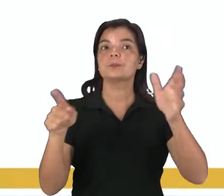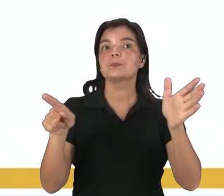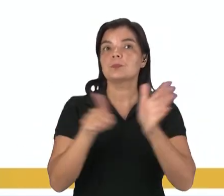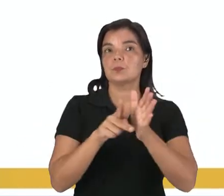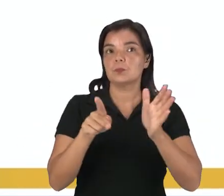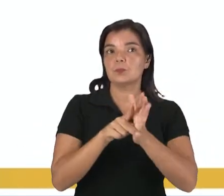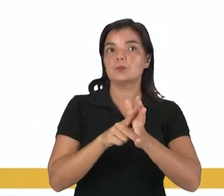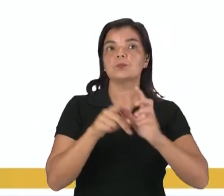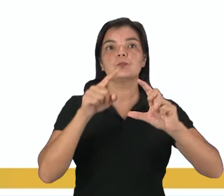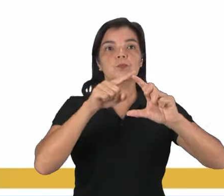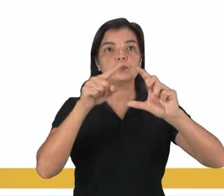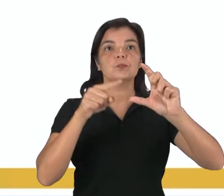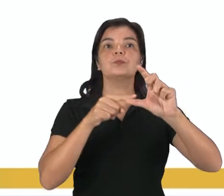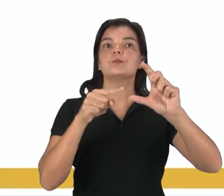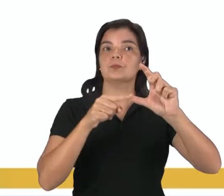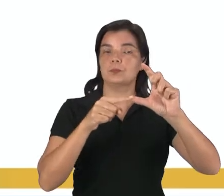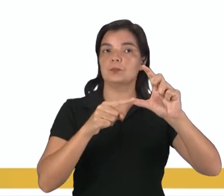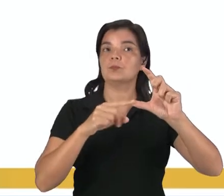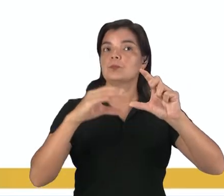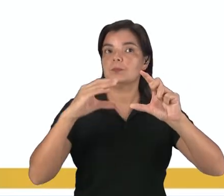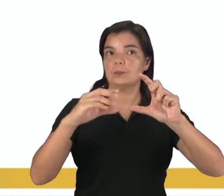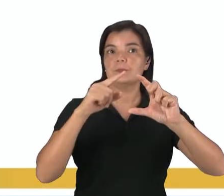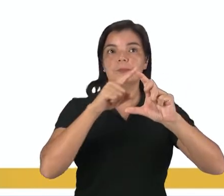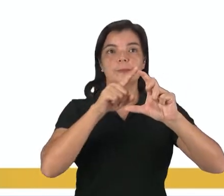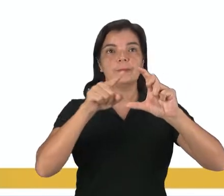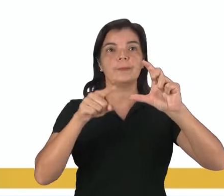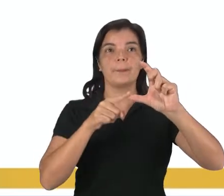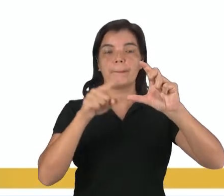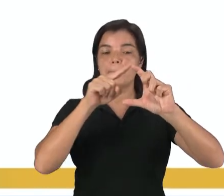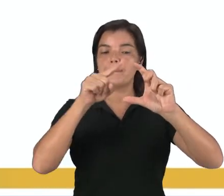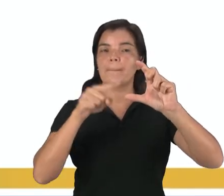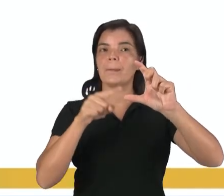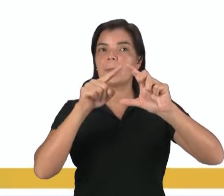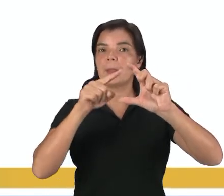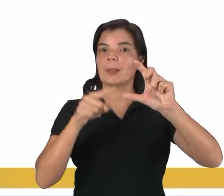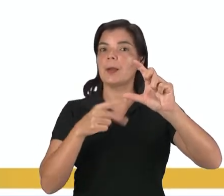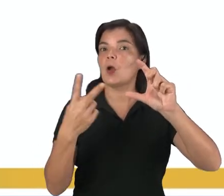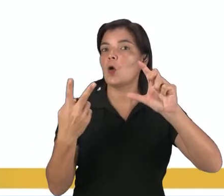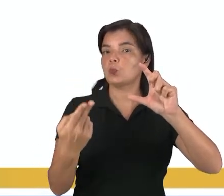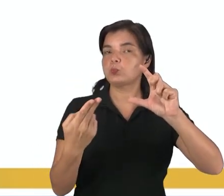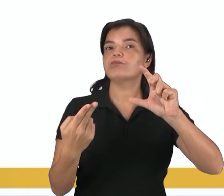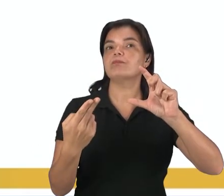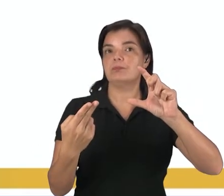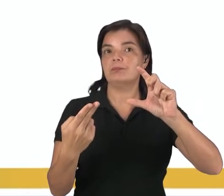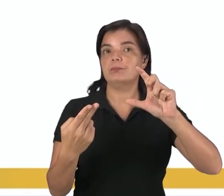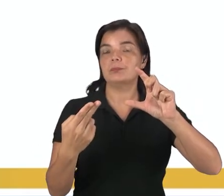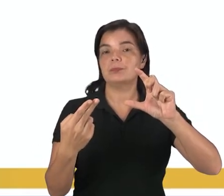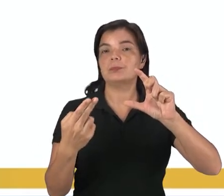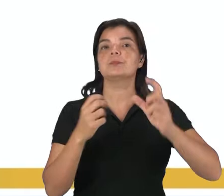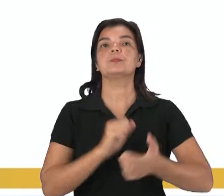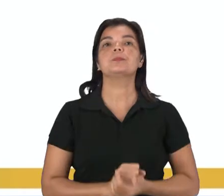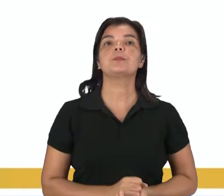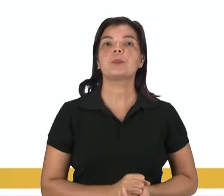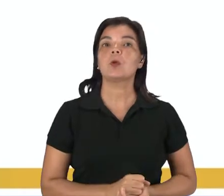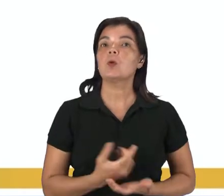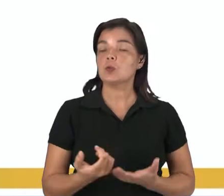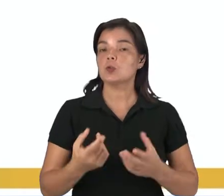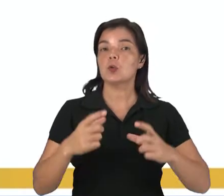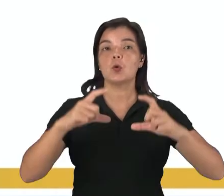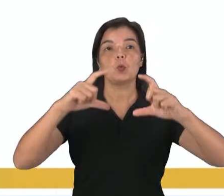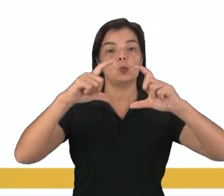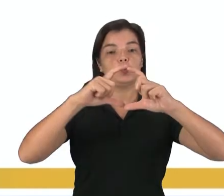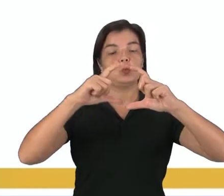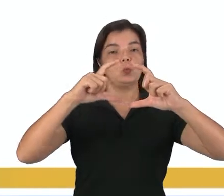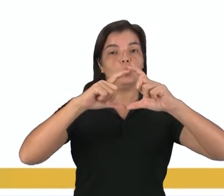pertencentes ao plano que dado um ponto fixos e possuem a mesma distância até o ponto c certo